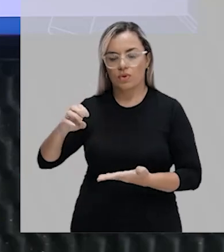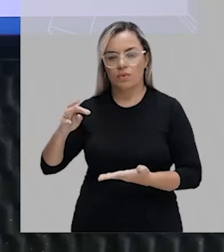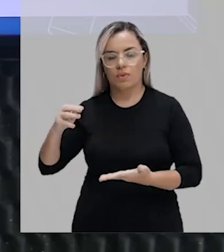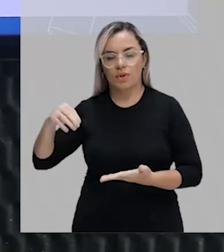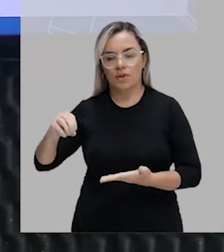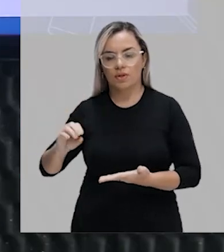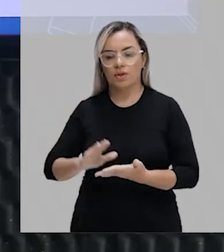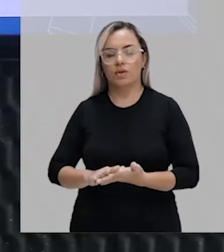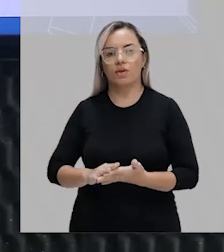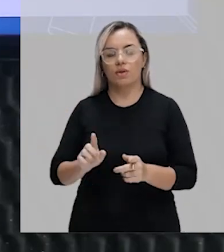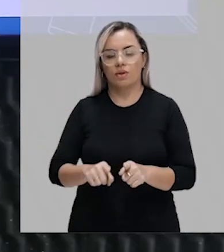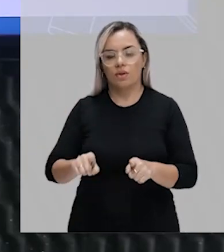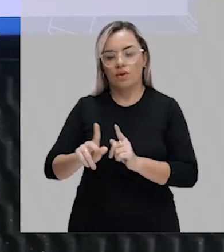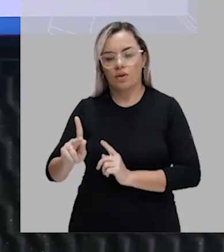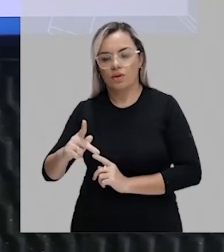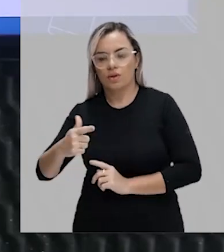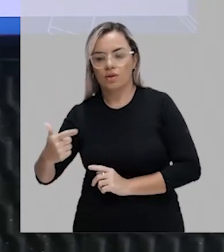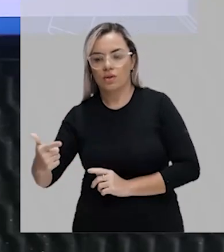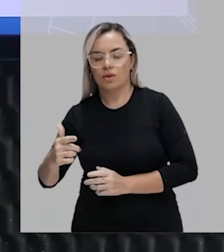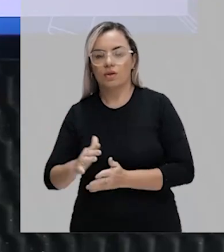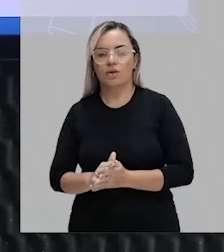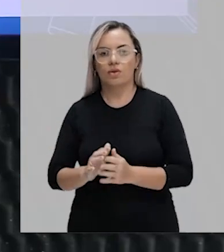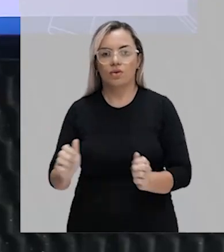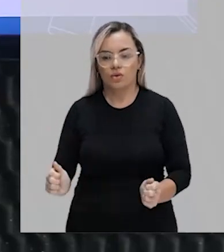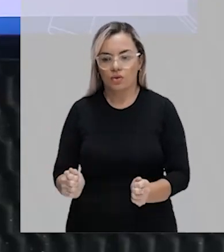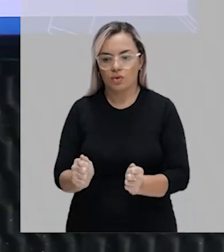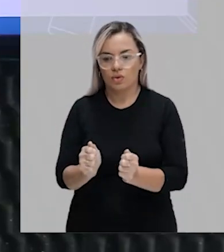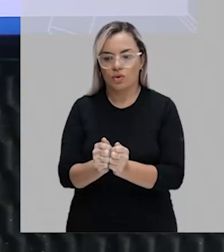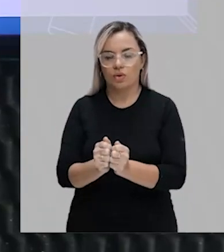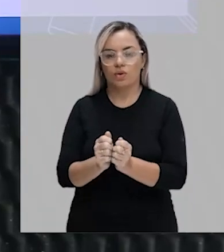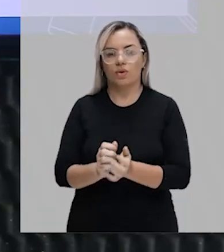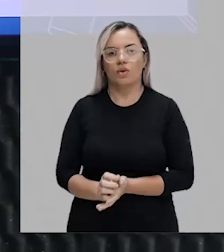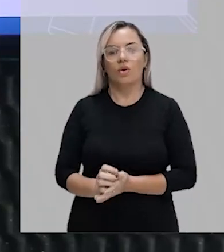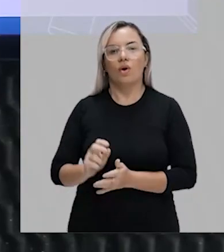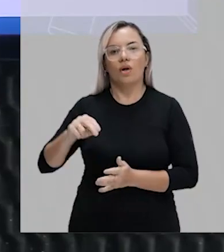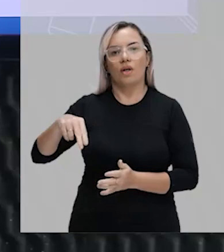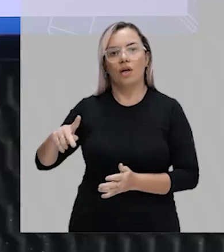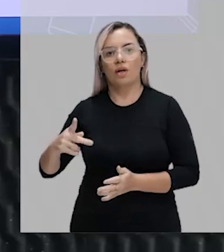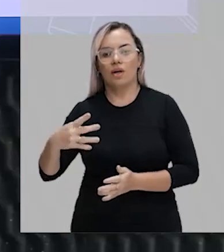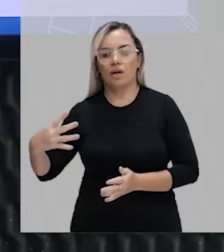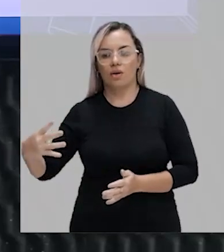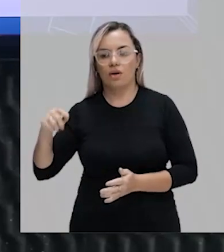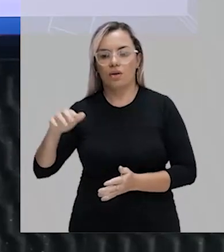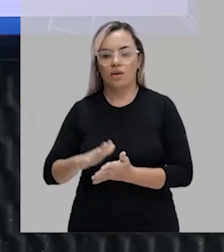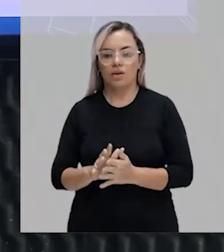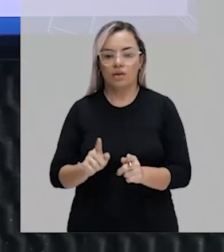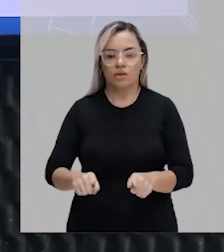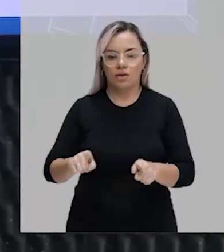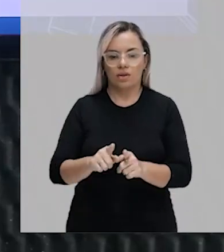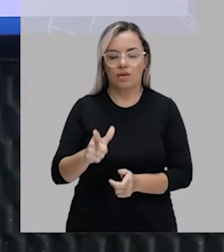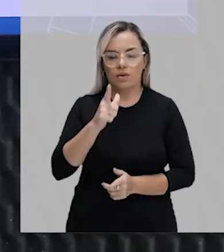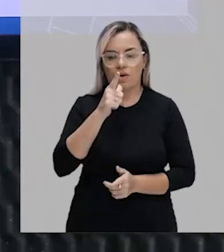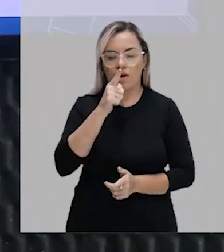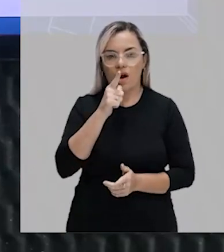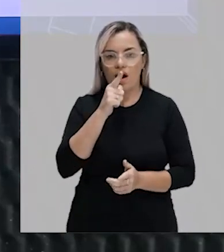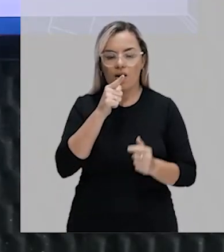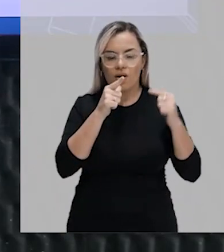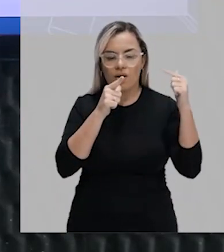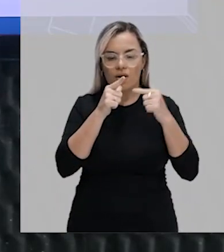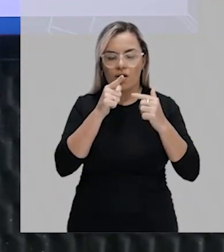hidrogênio, por amônia e por água. Essa água, logicamente, na forma de vapor. Por isso que ele colocou a